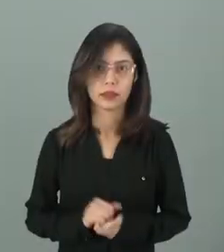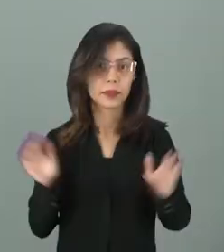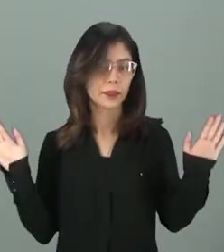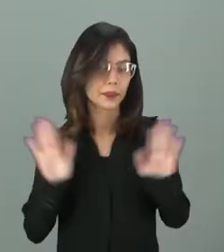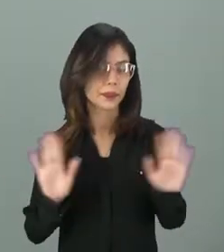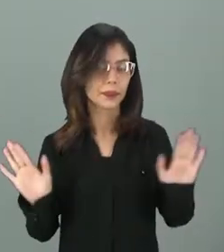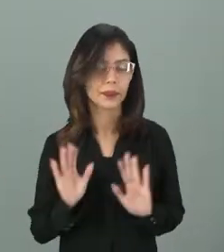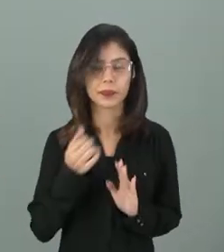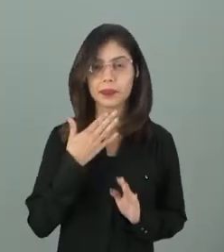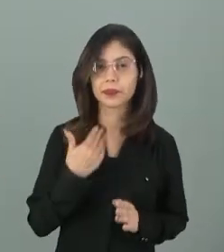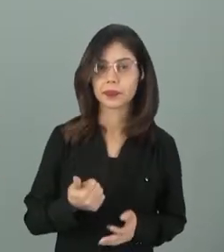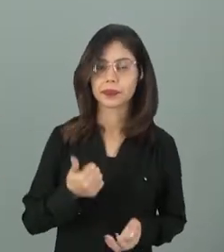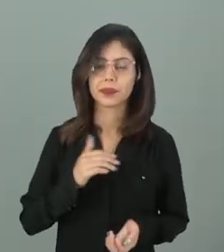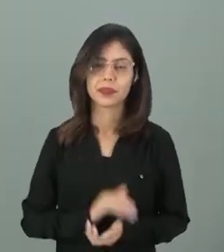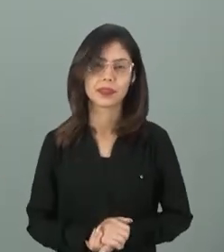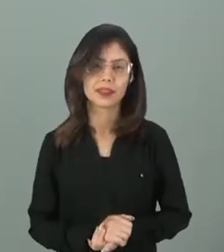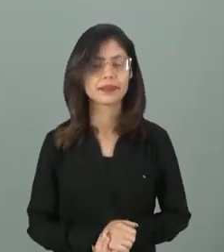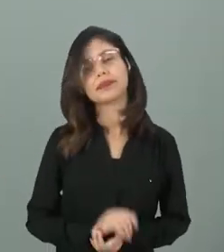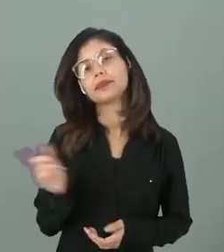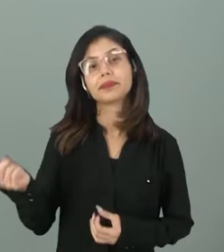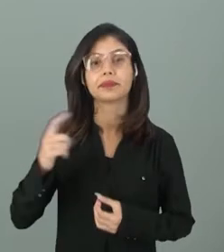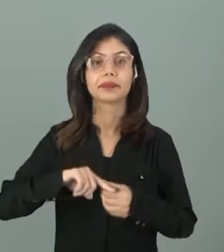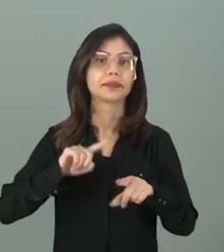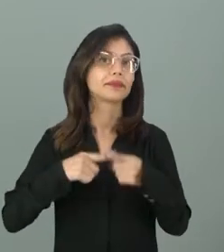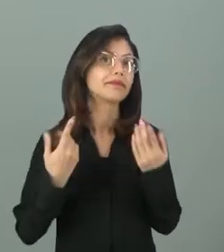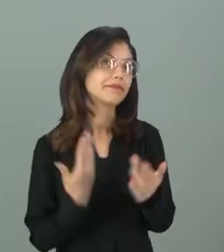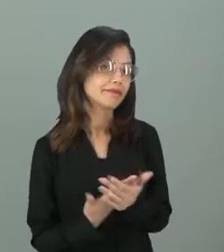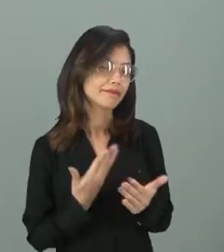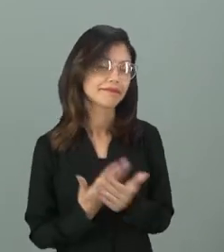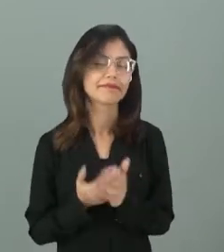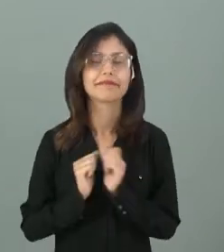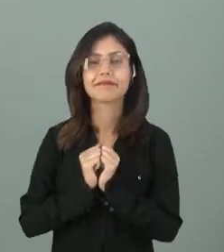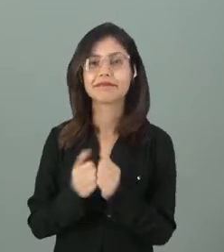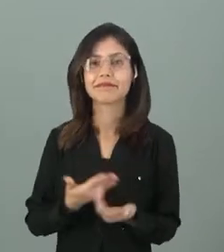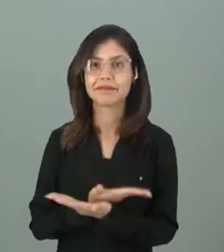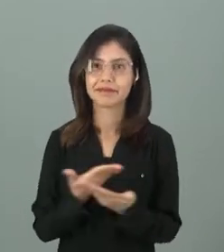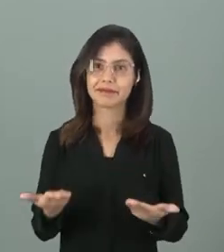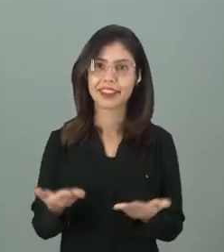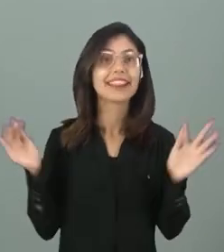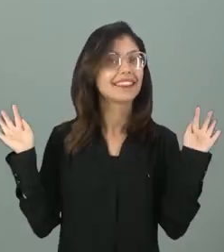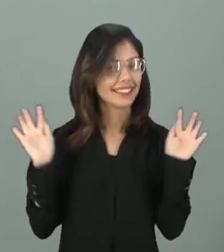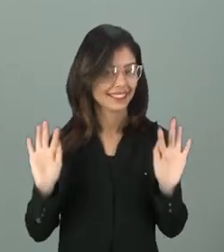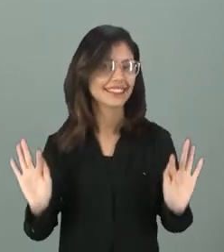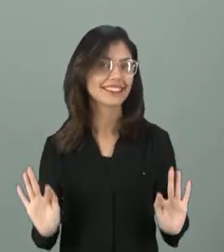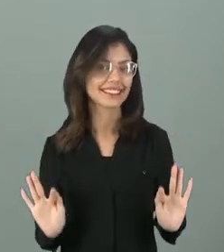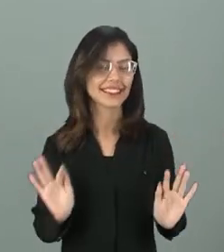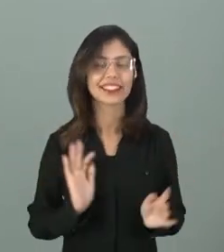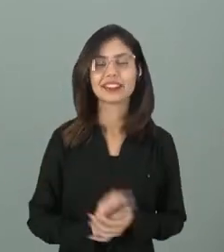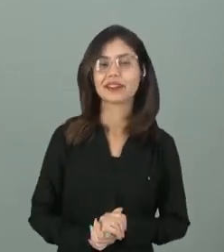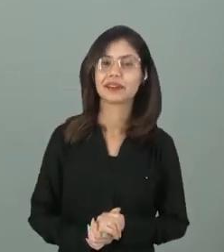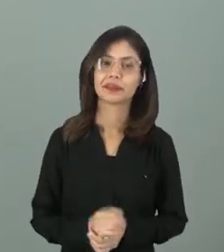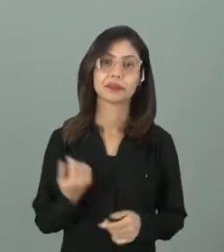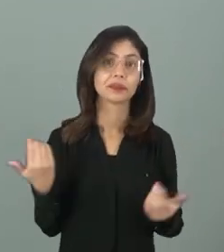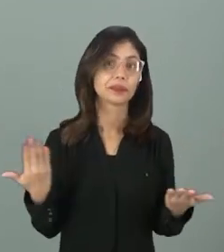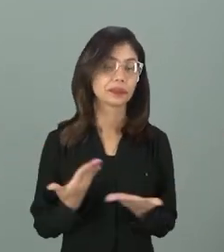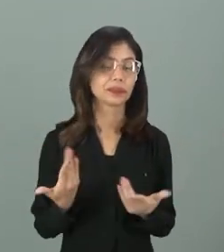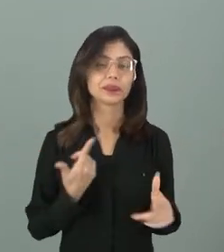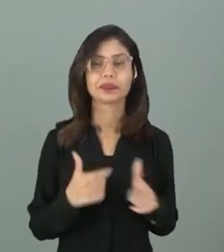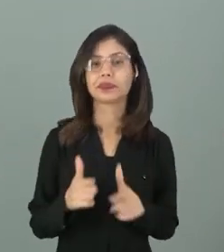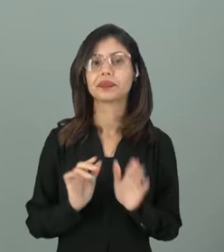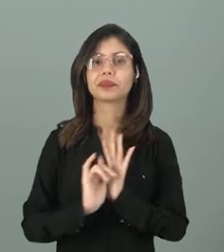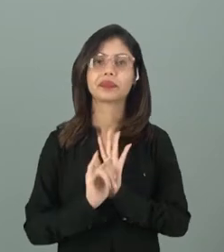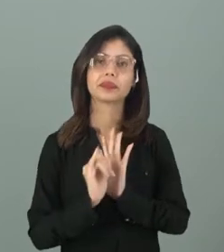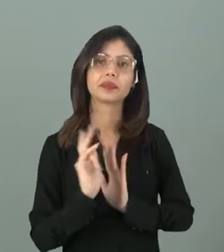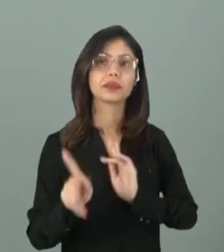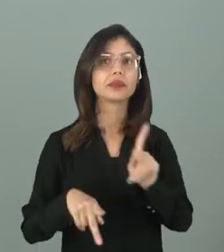o Olá pessoal tudo bem estou de volta para mais um lado com vocês estão animados Vamos trabalhar hoje